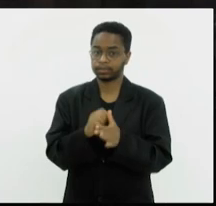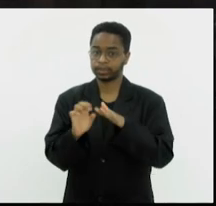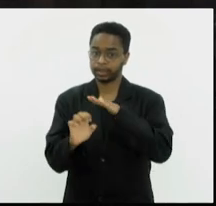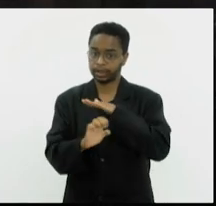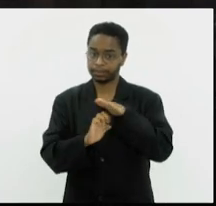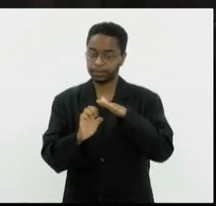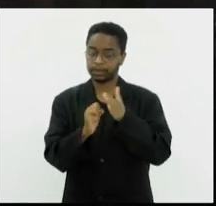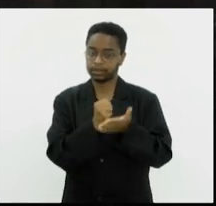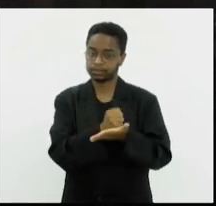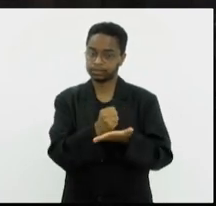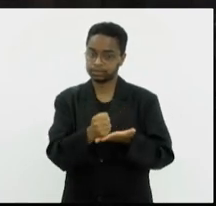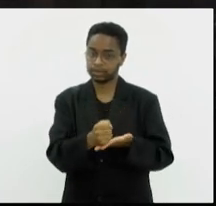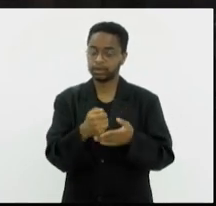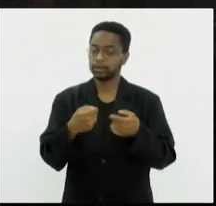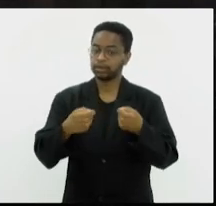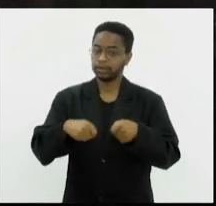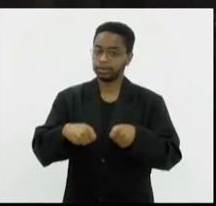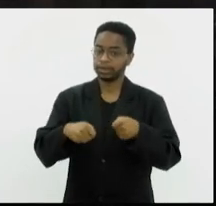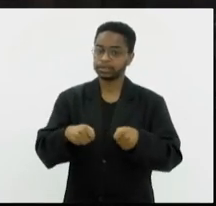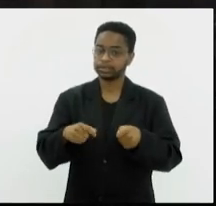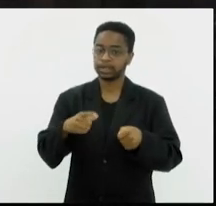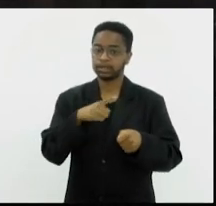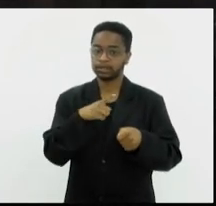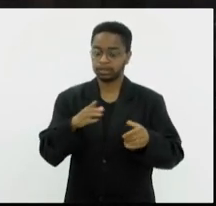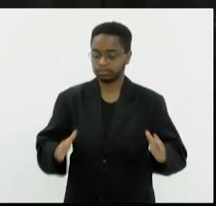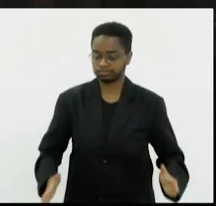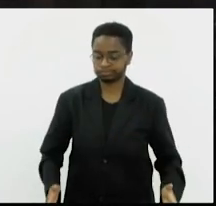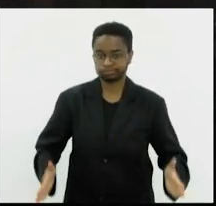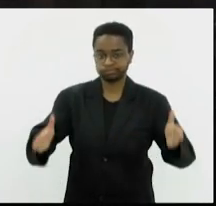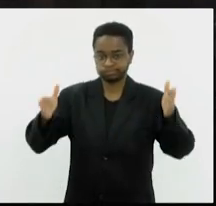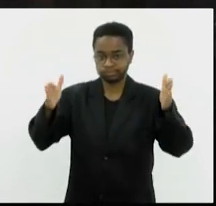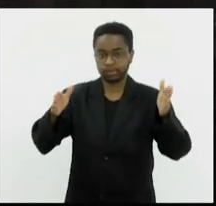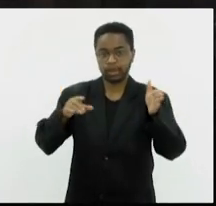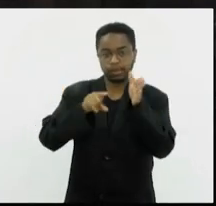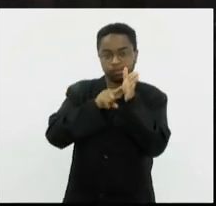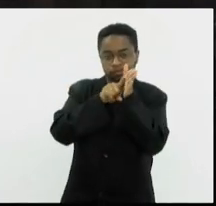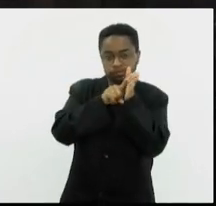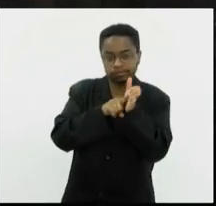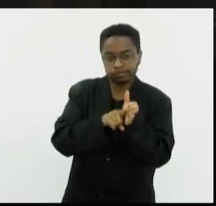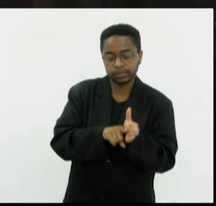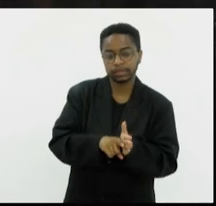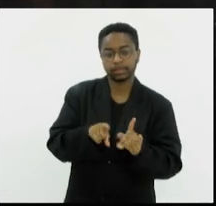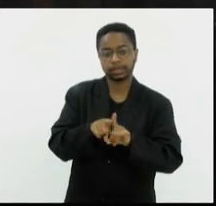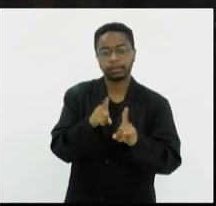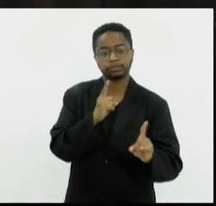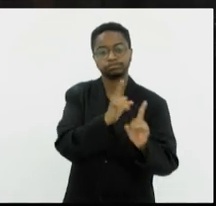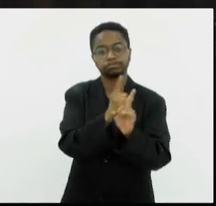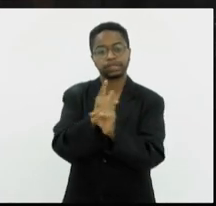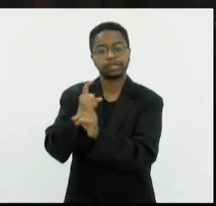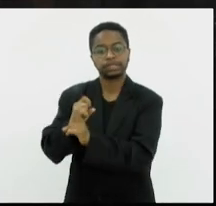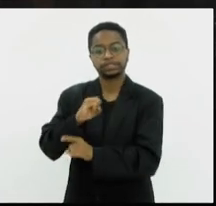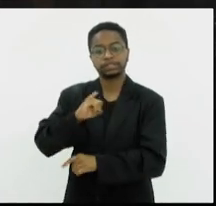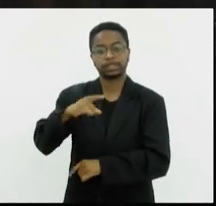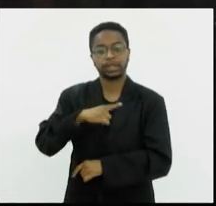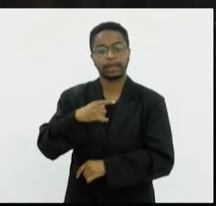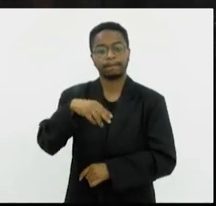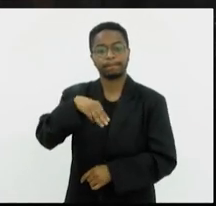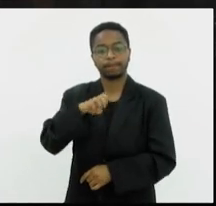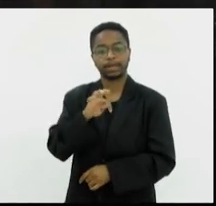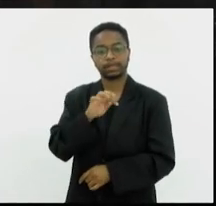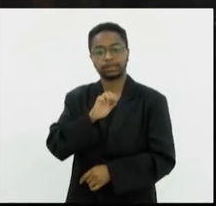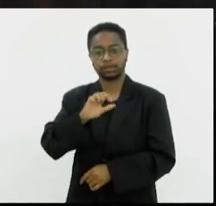concessionárias instale as aparelhos de raio x e de detectores de metais